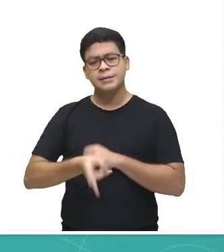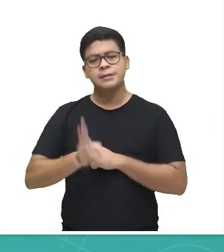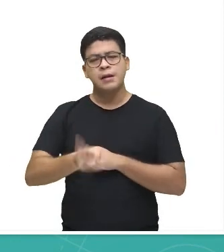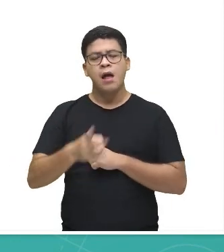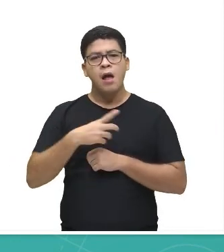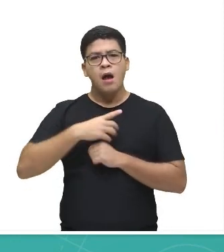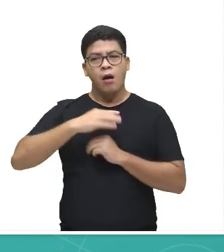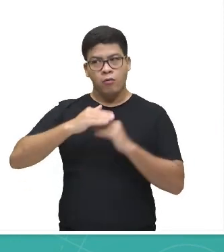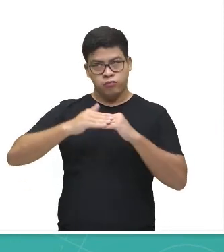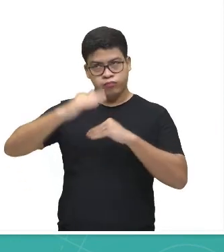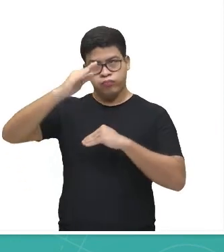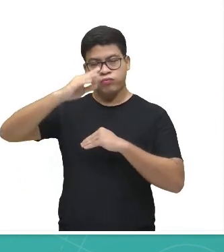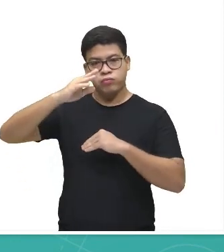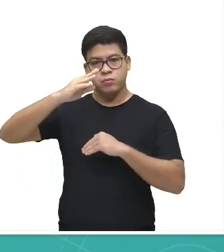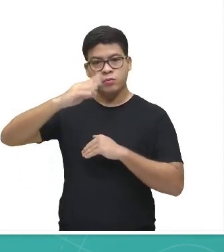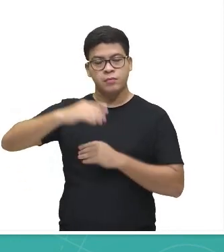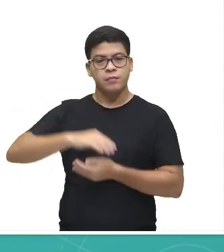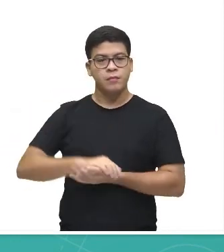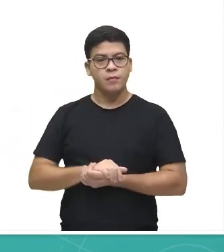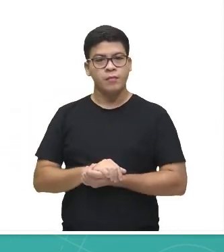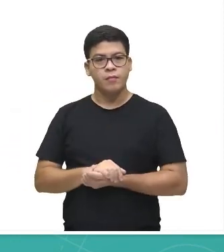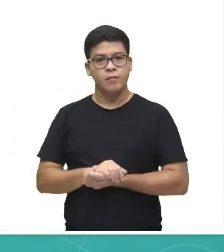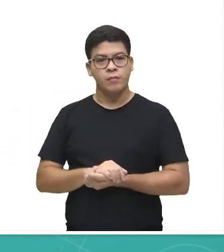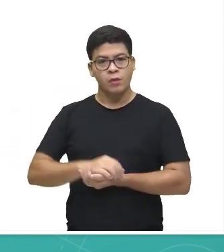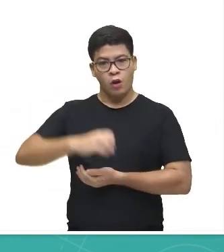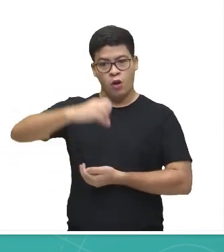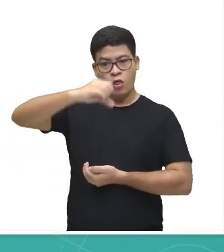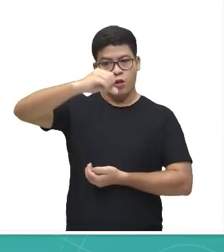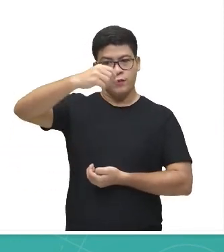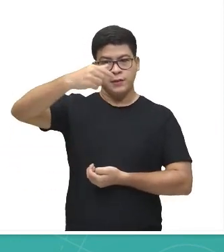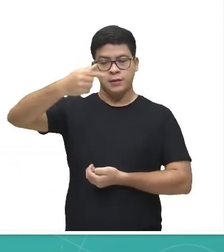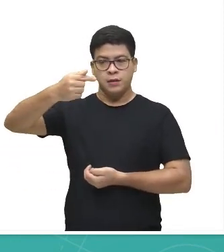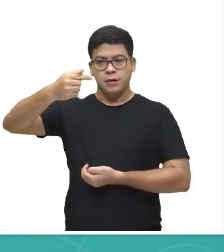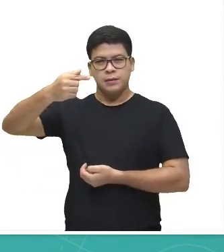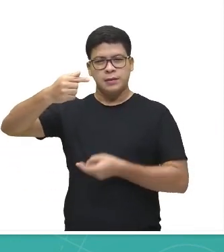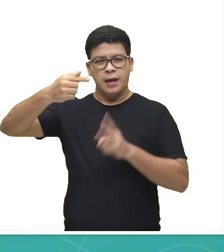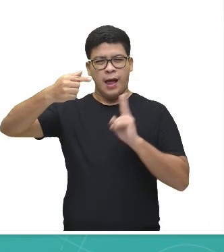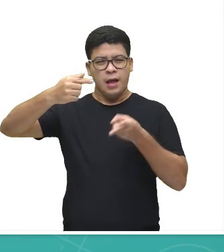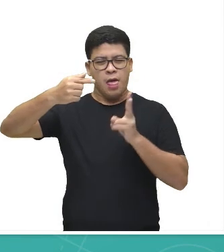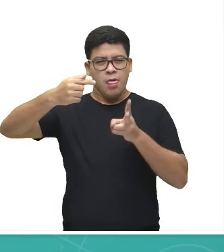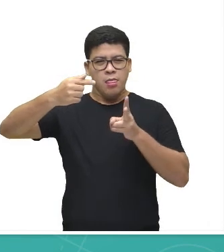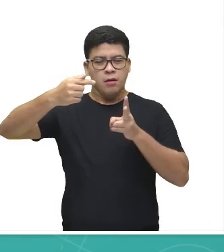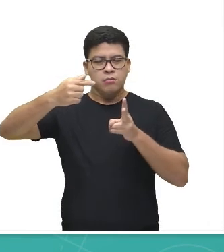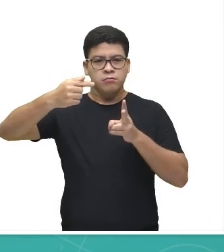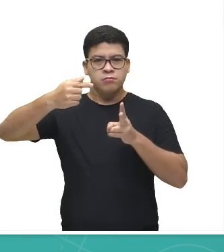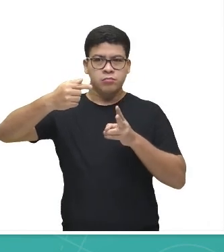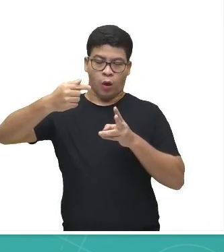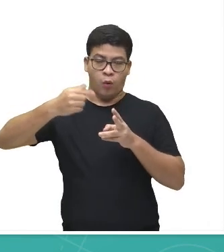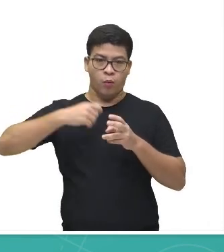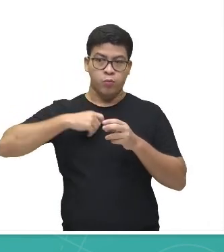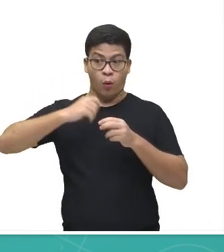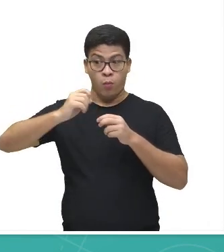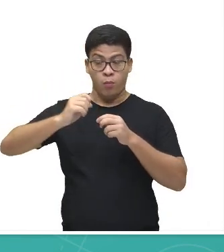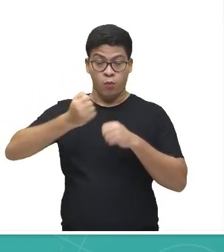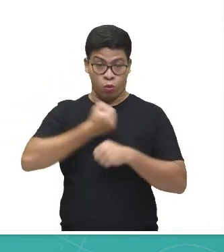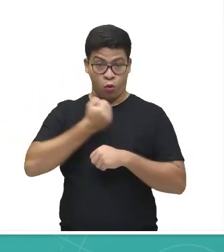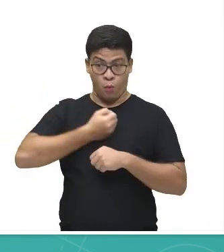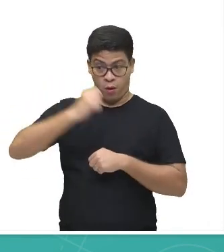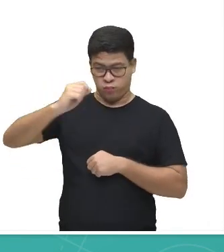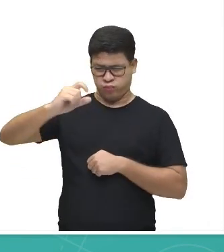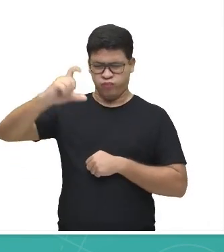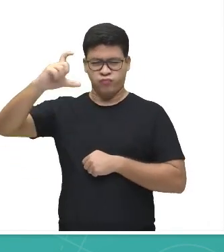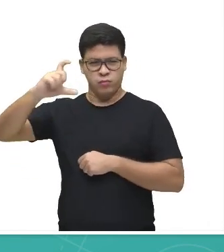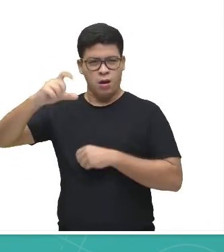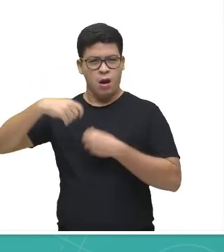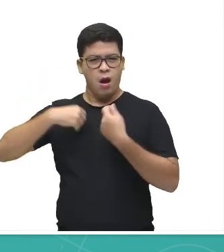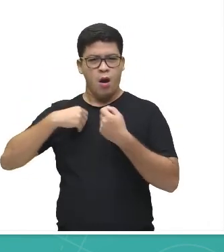maior número, tá? Em cima, ok? O primeiro número aqui, tá? Que é o